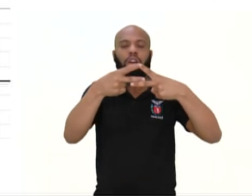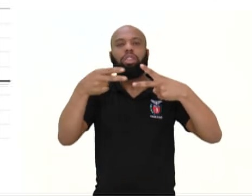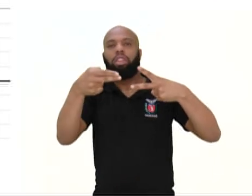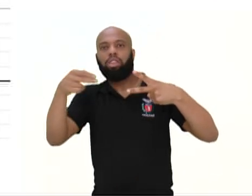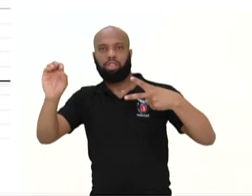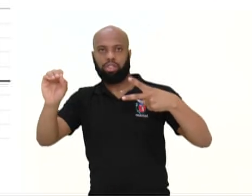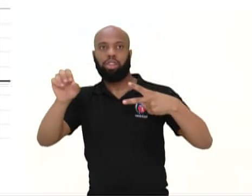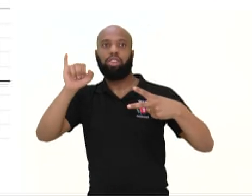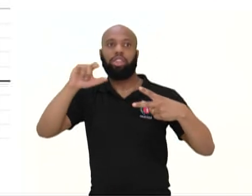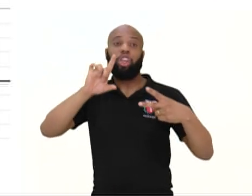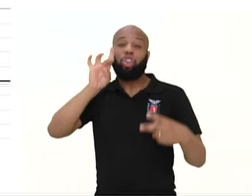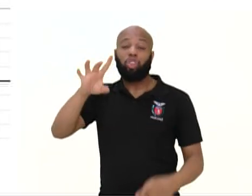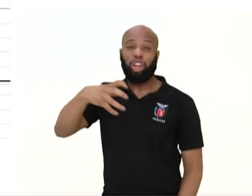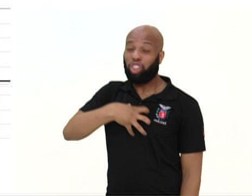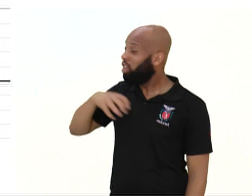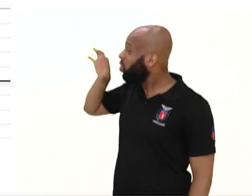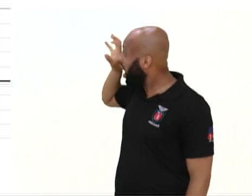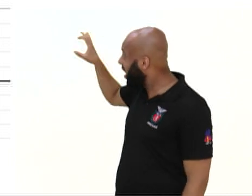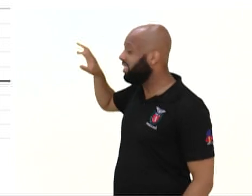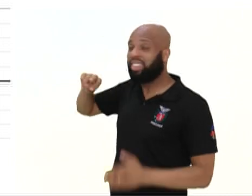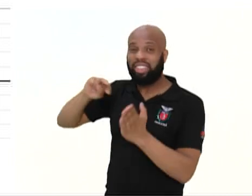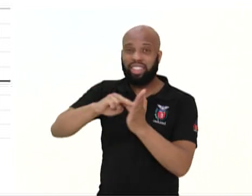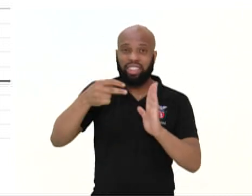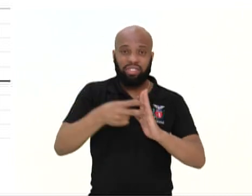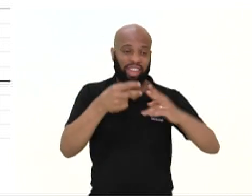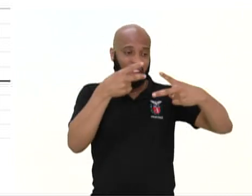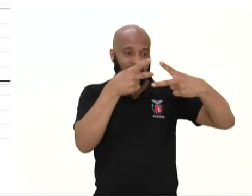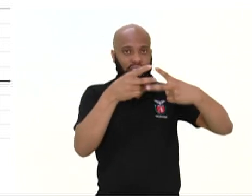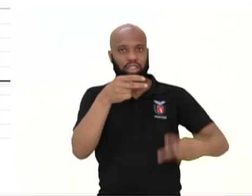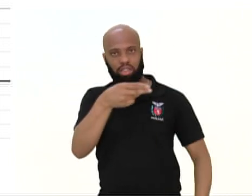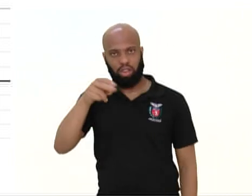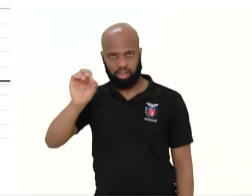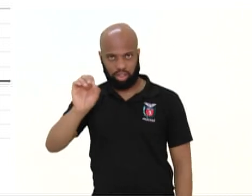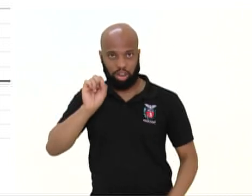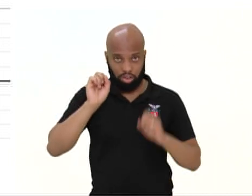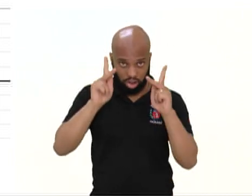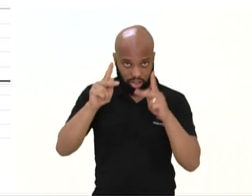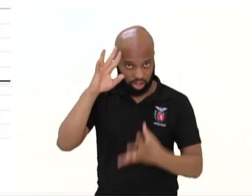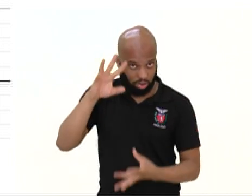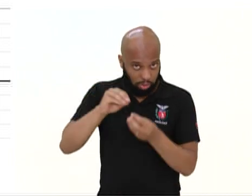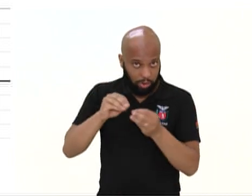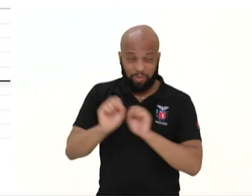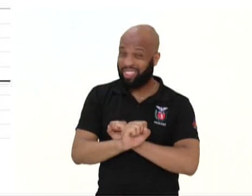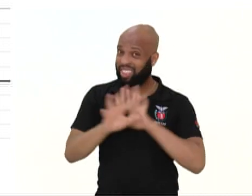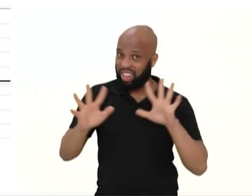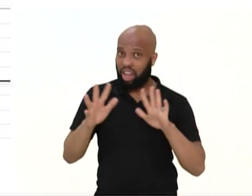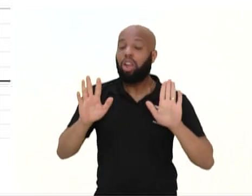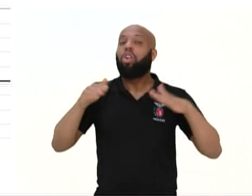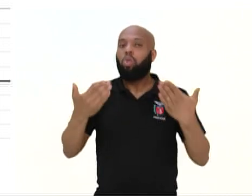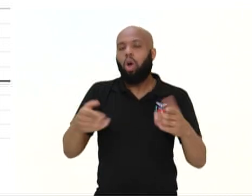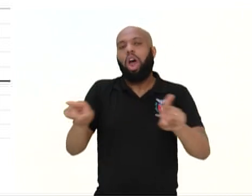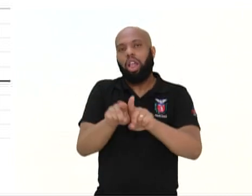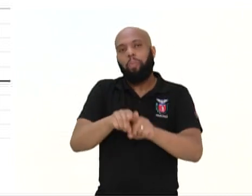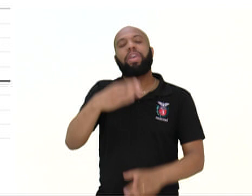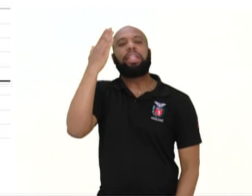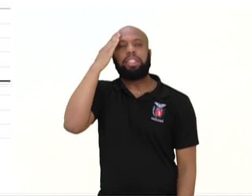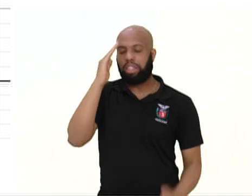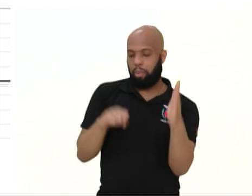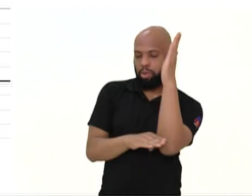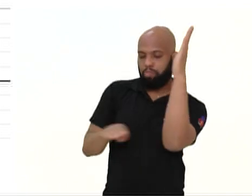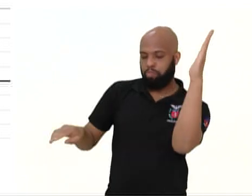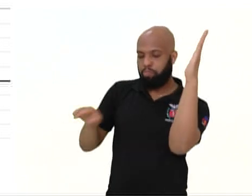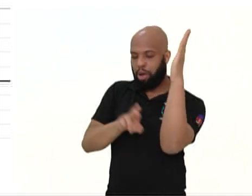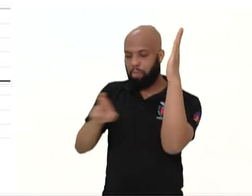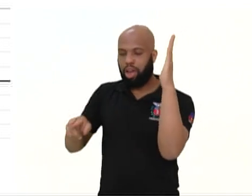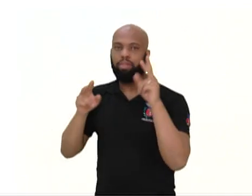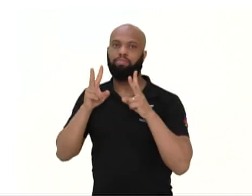o eixo x, o delta é igual a zero. Beleza? Certo? E as raízes são iguais, né? 1 e 1 nesse